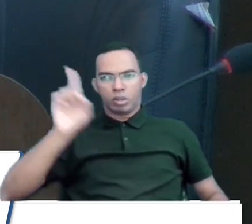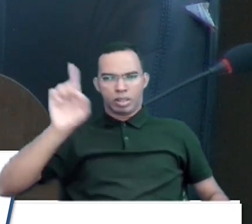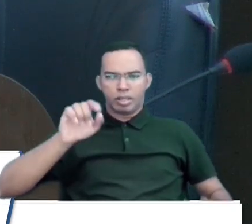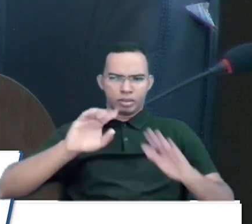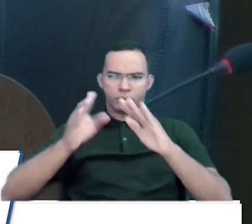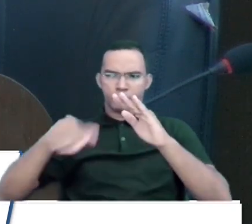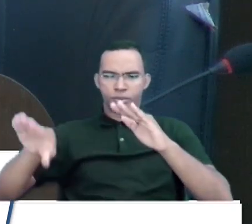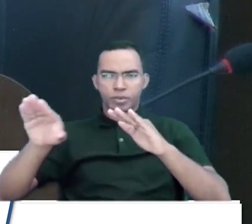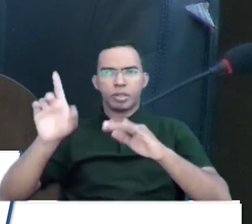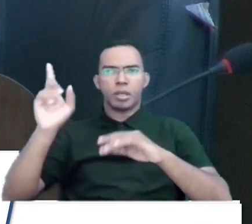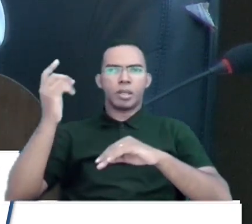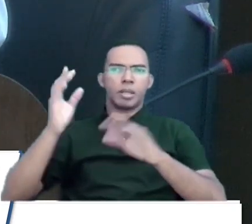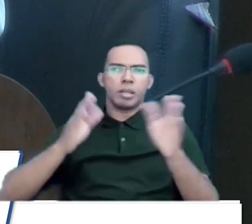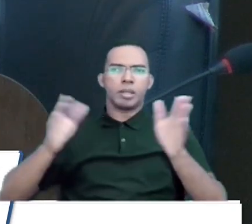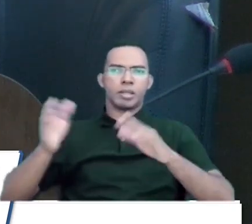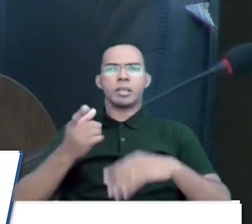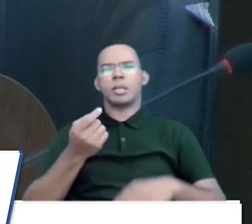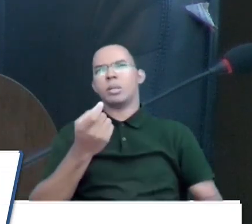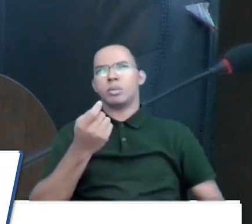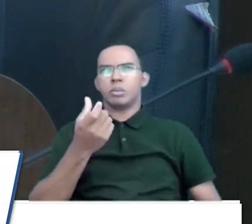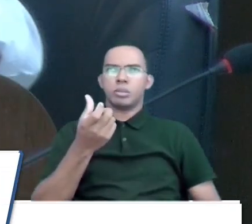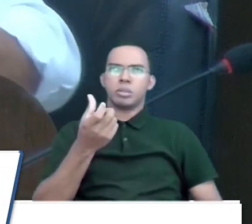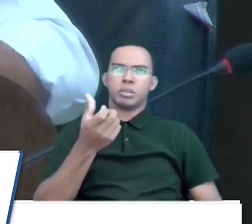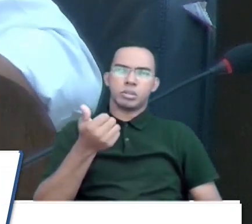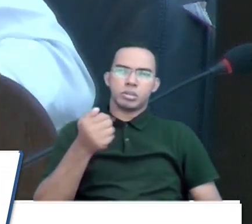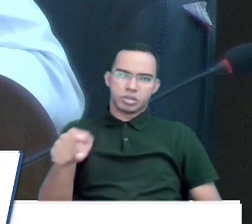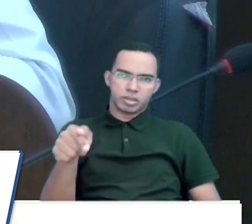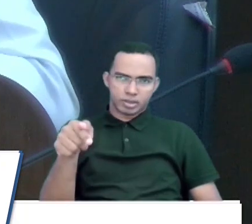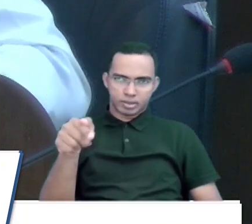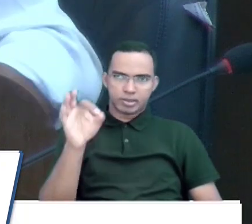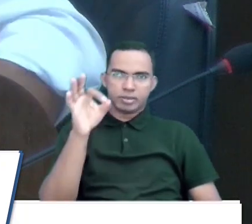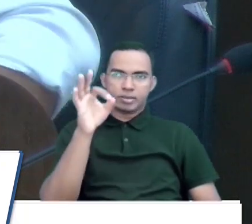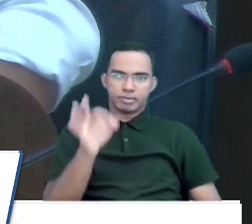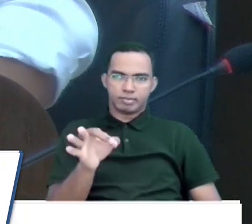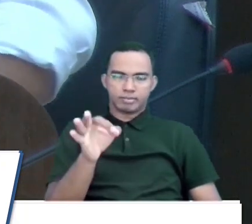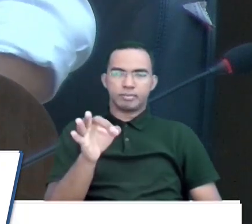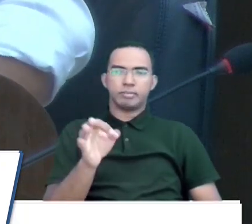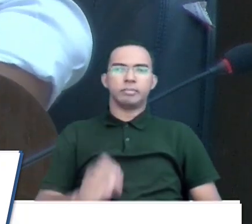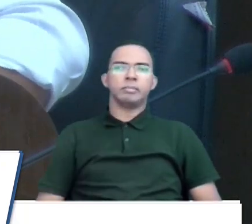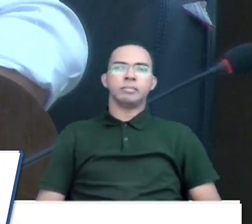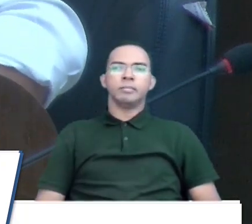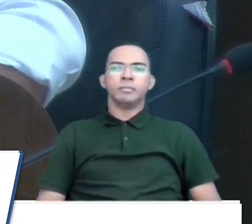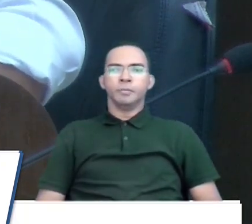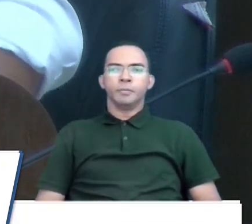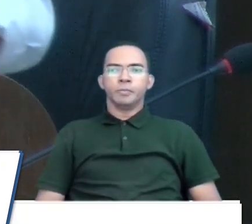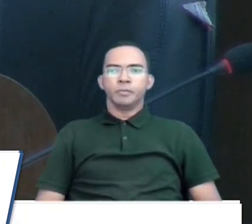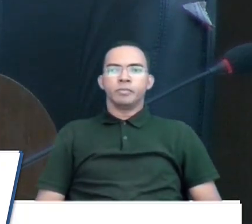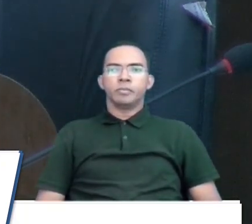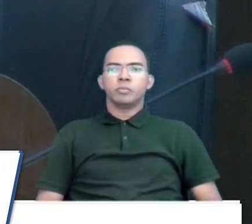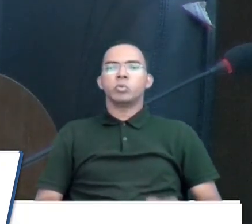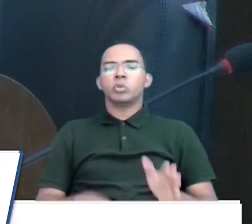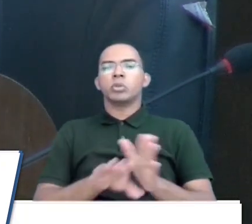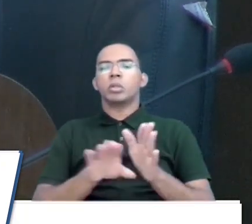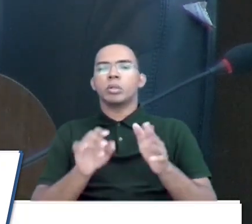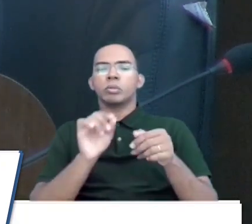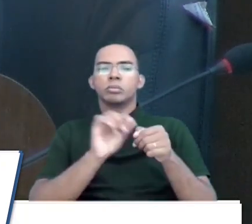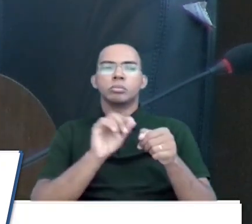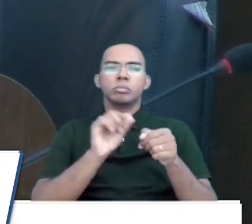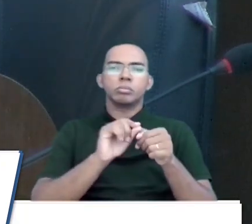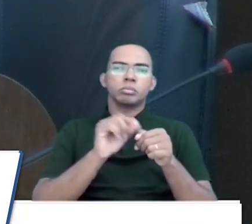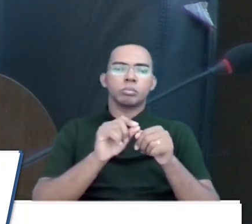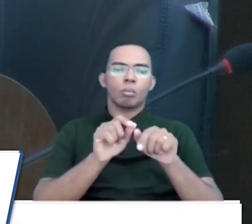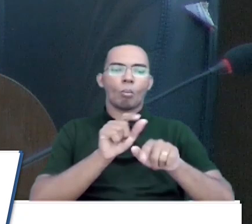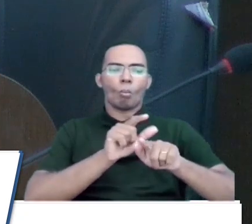Naquela época, 2017, chegaram lá, fizeram uma